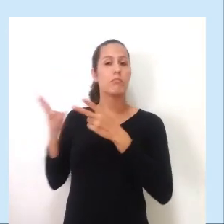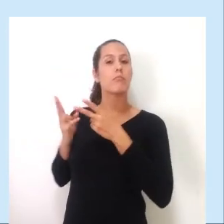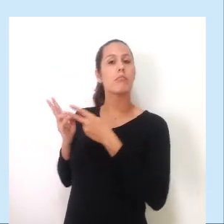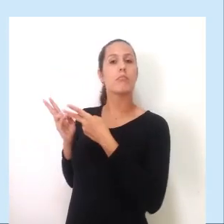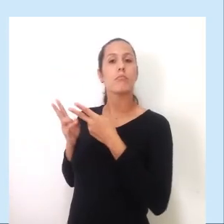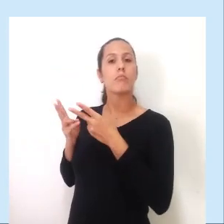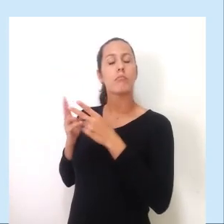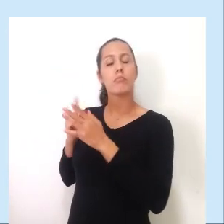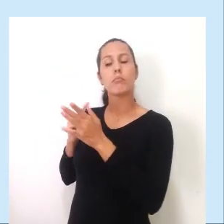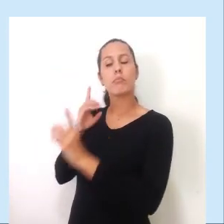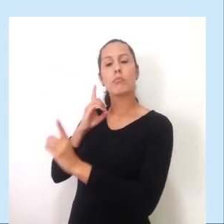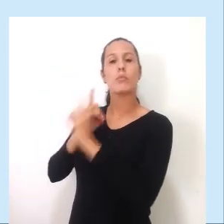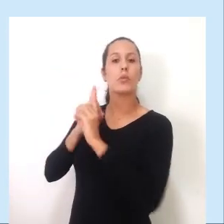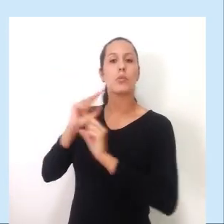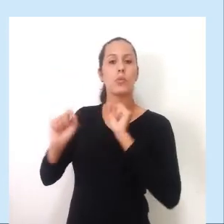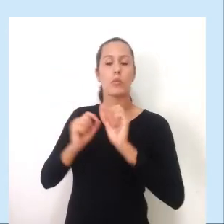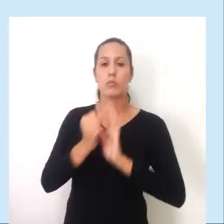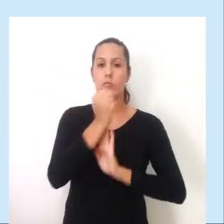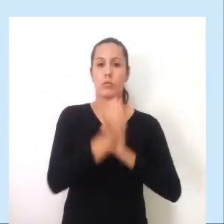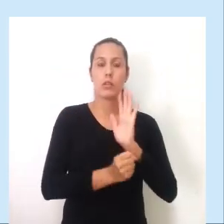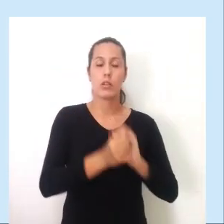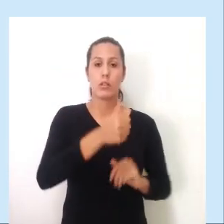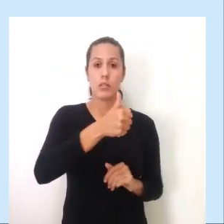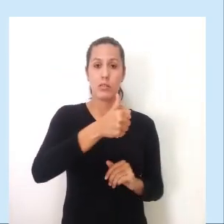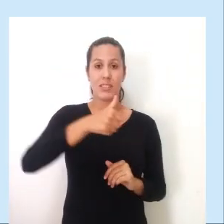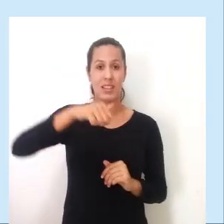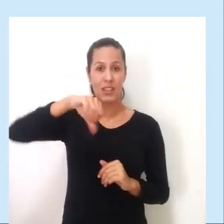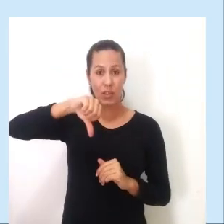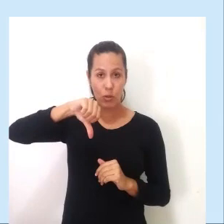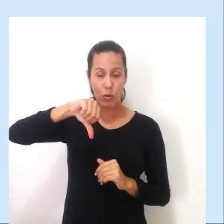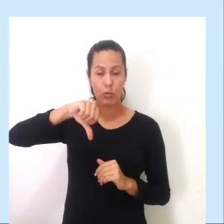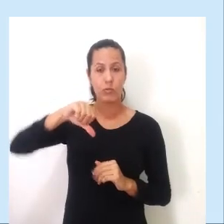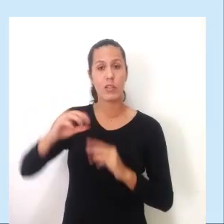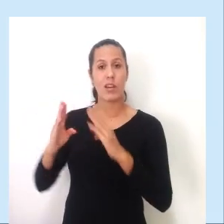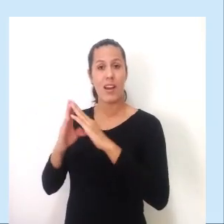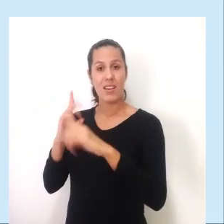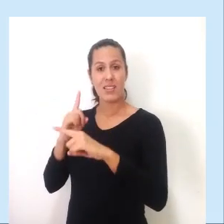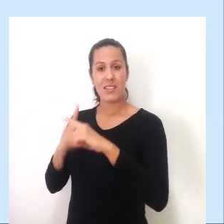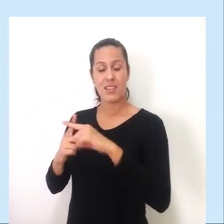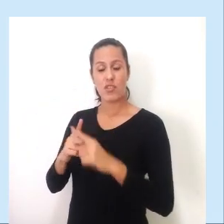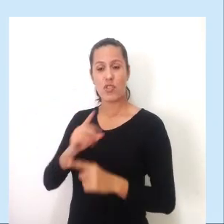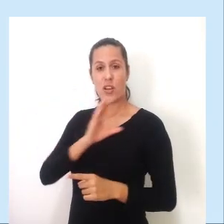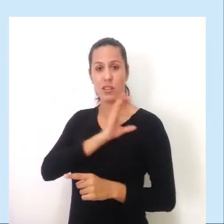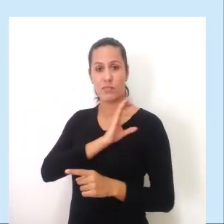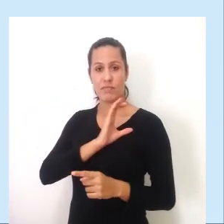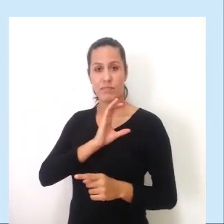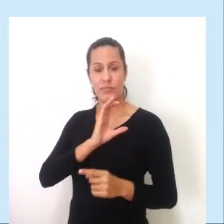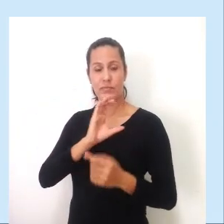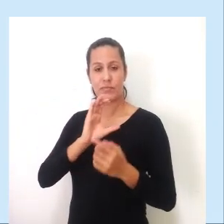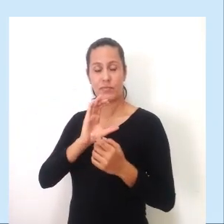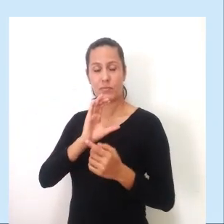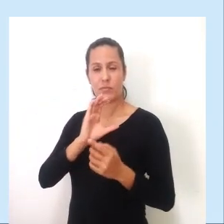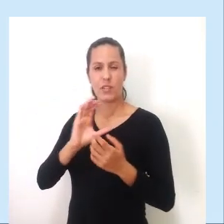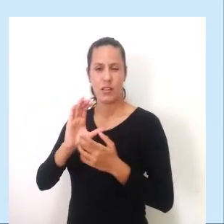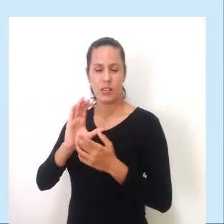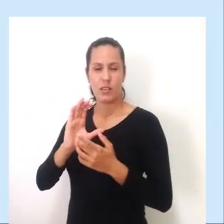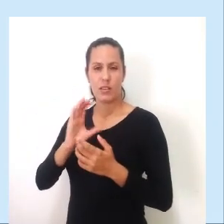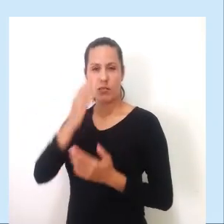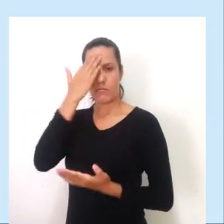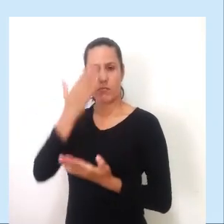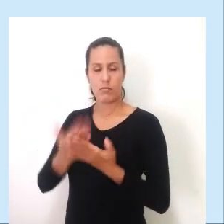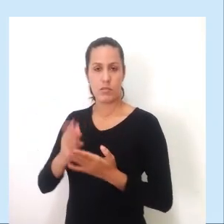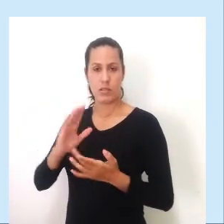século XIX, até a igreja cristã tentou achar um conceito,